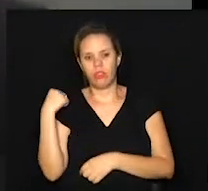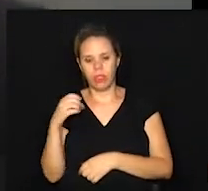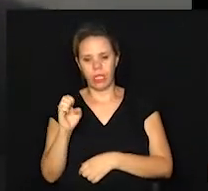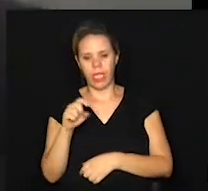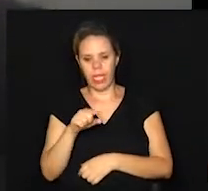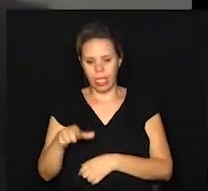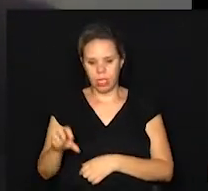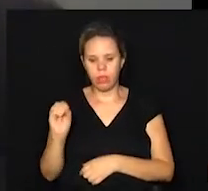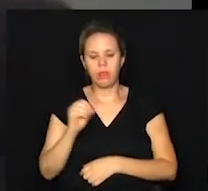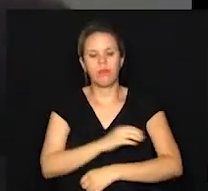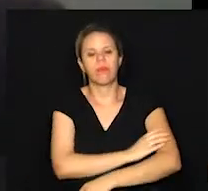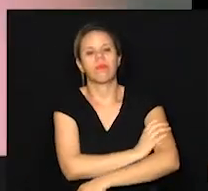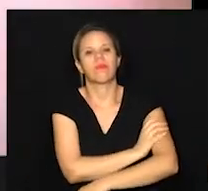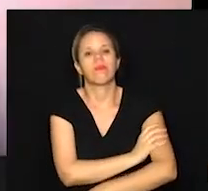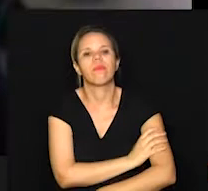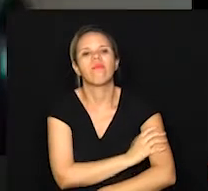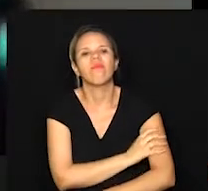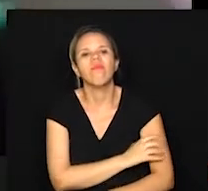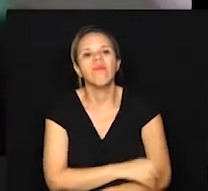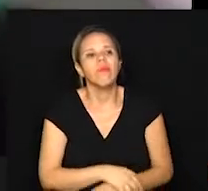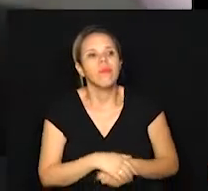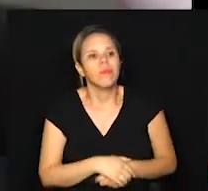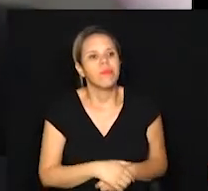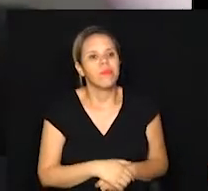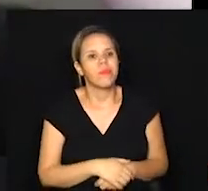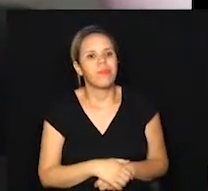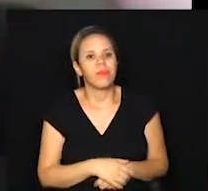Vasquez. Diante disso, a única coisa que eu